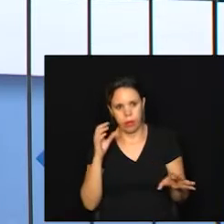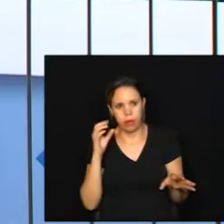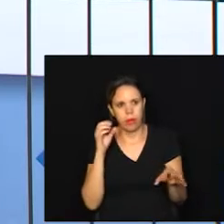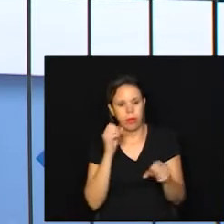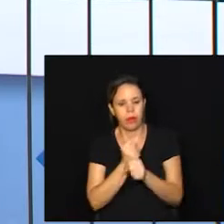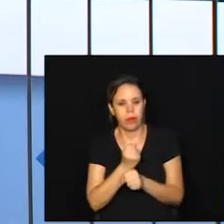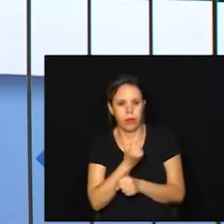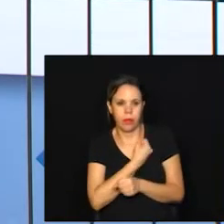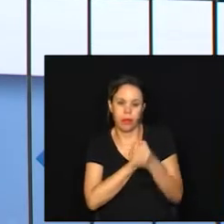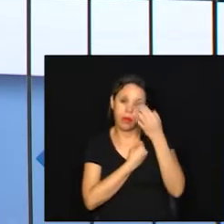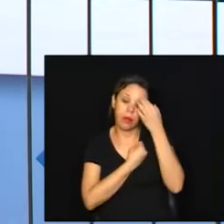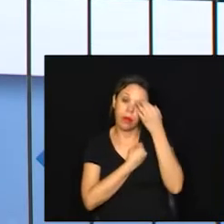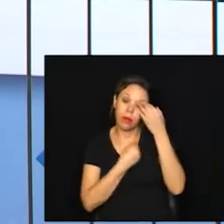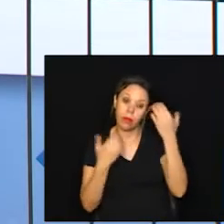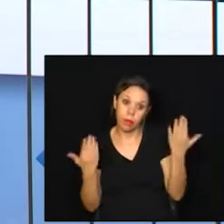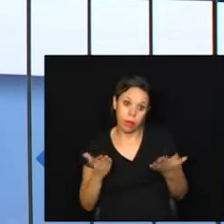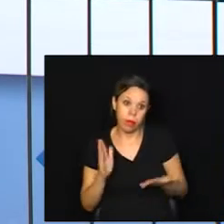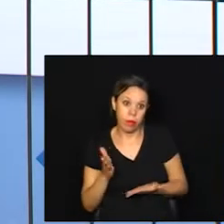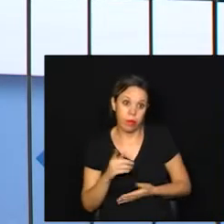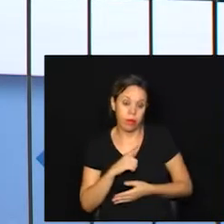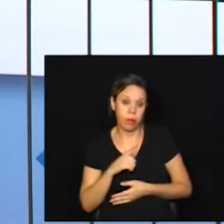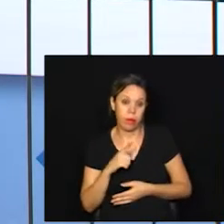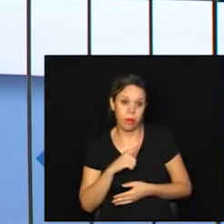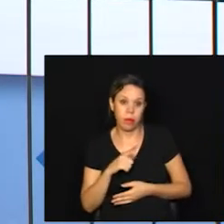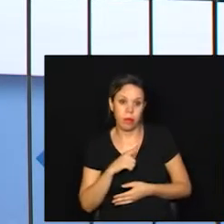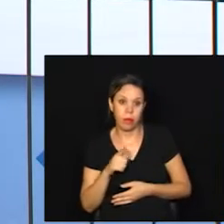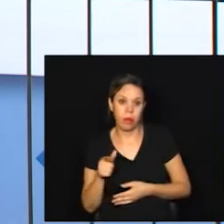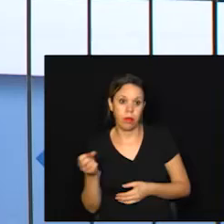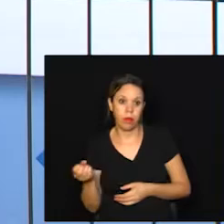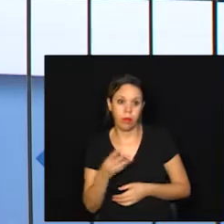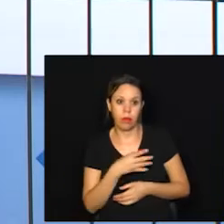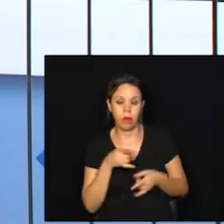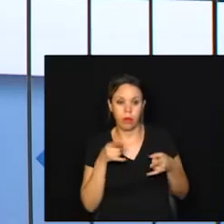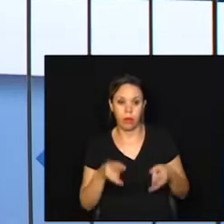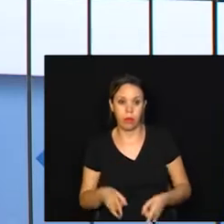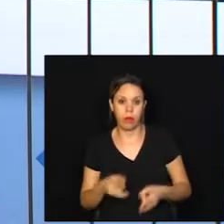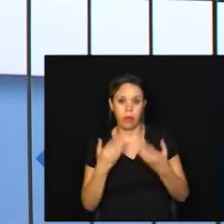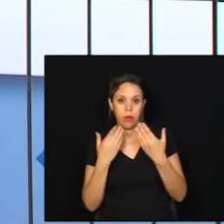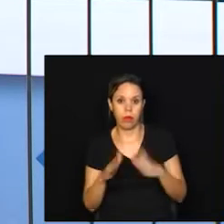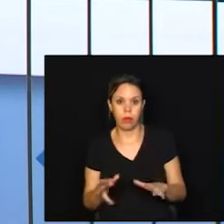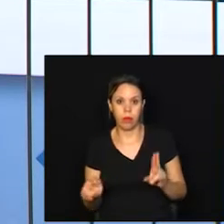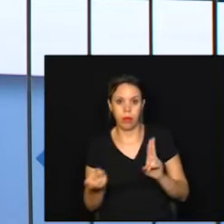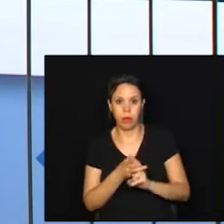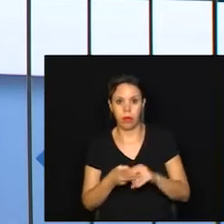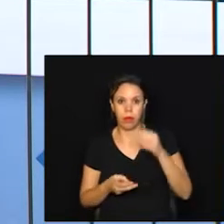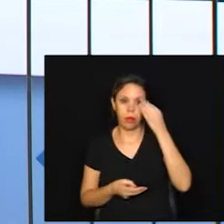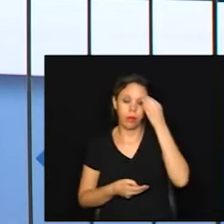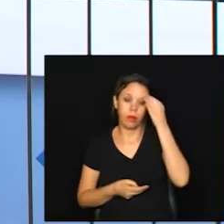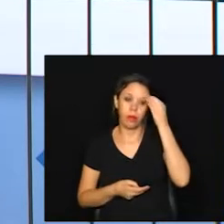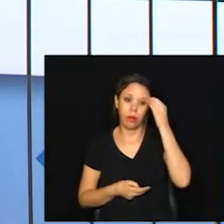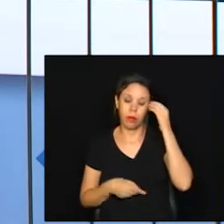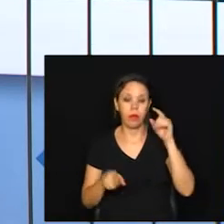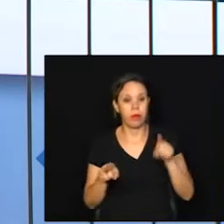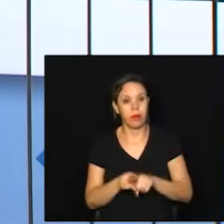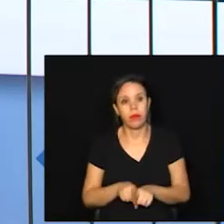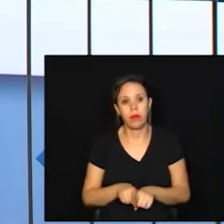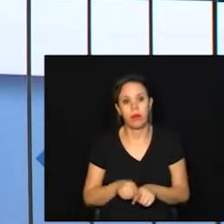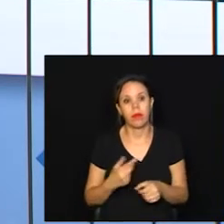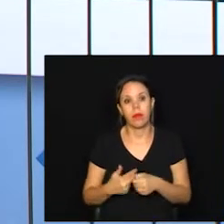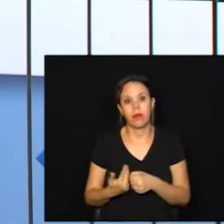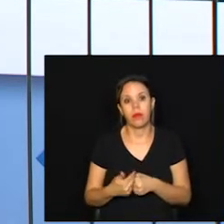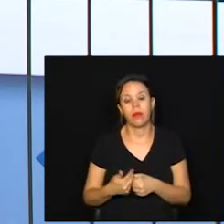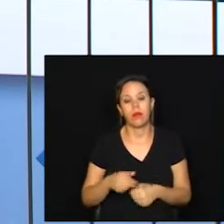dos números. Então, hoje a gente já deve ter aí esses novos leitos abertos no SUS Municipal e também da